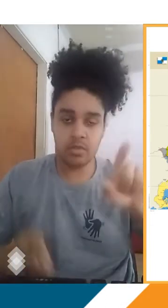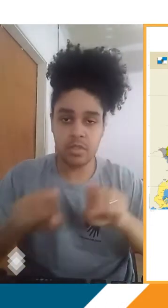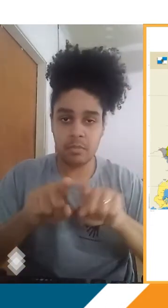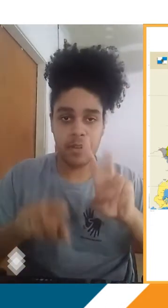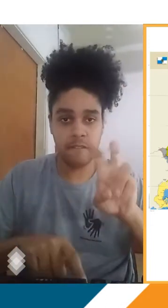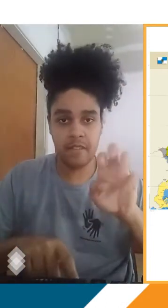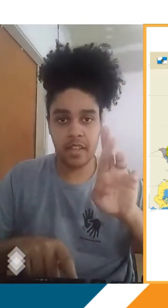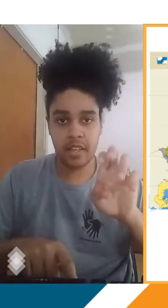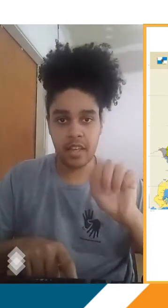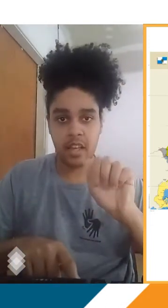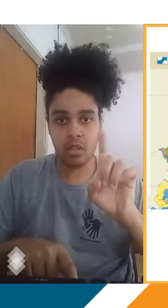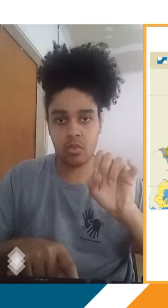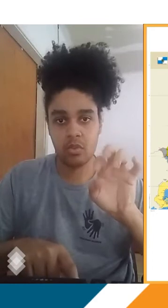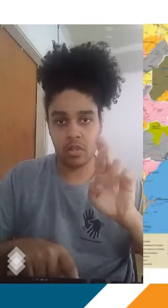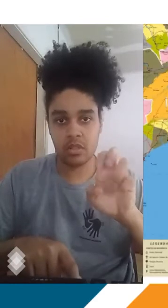de vereadores.